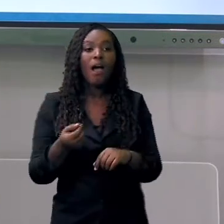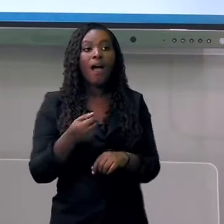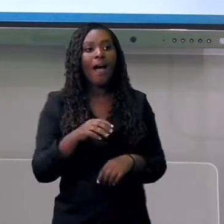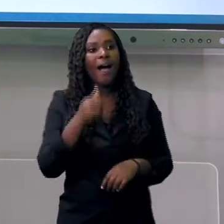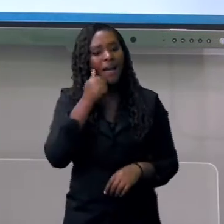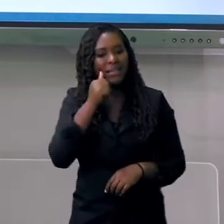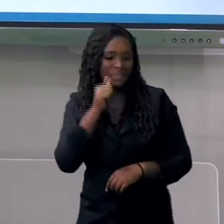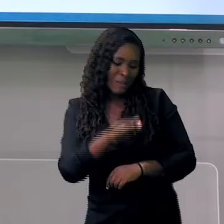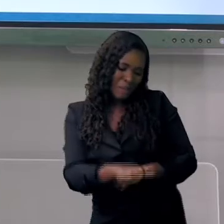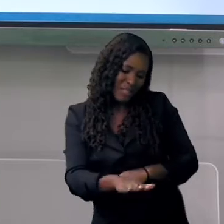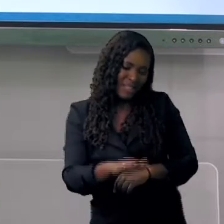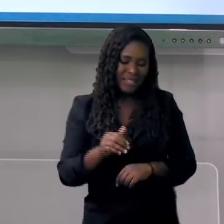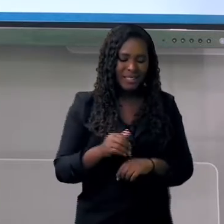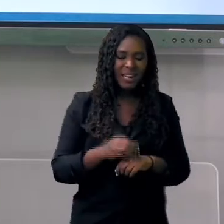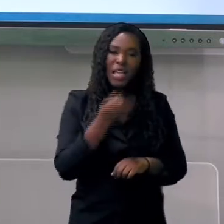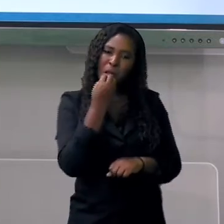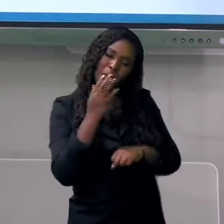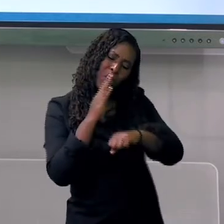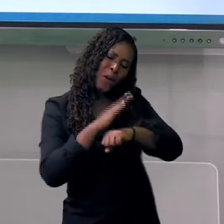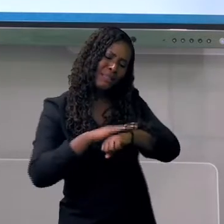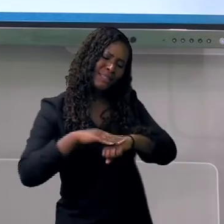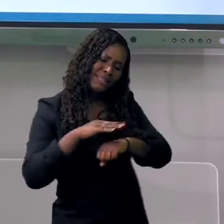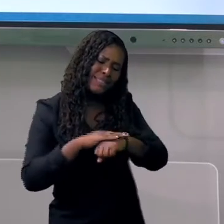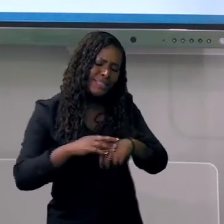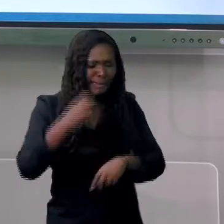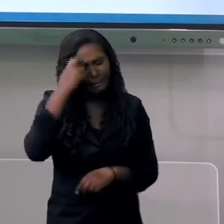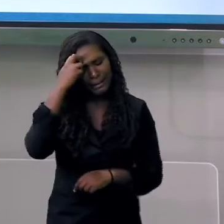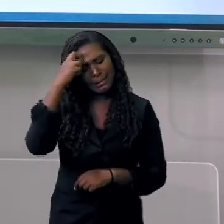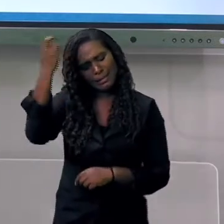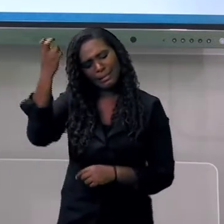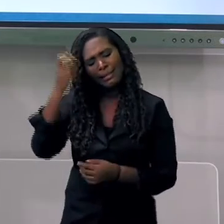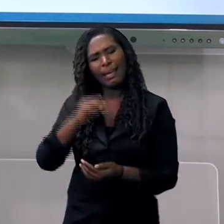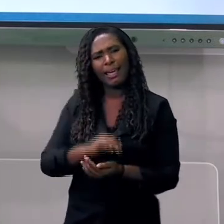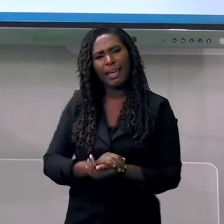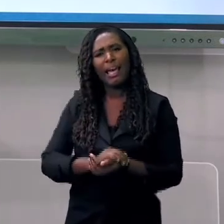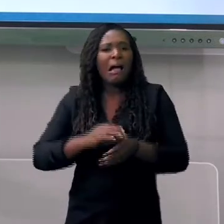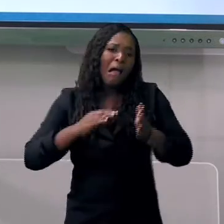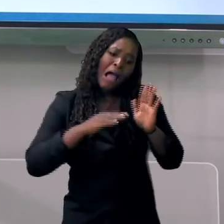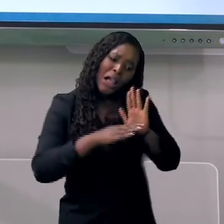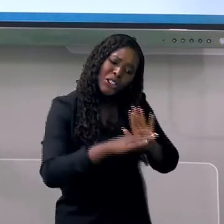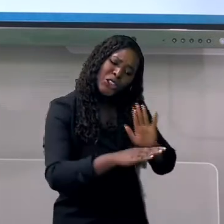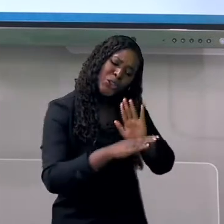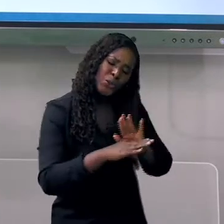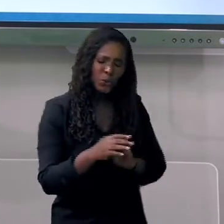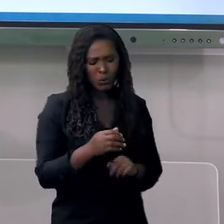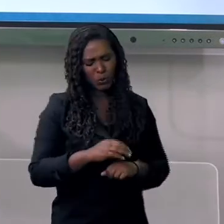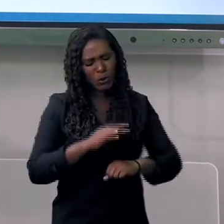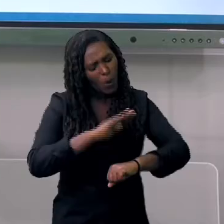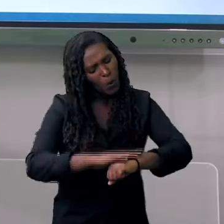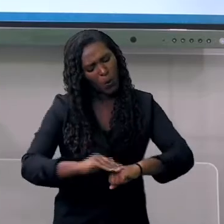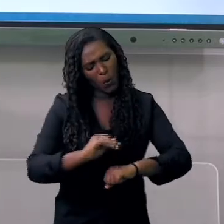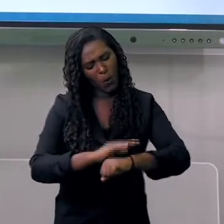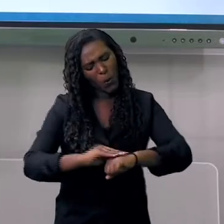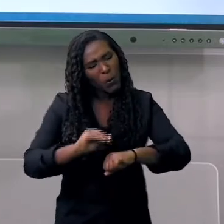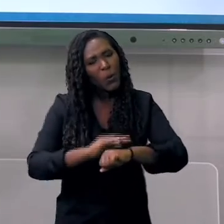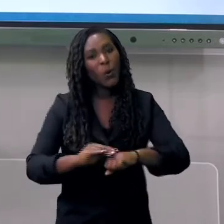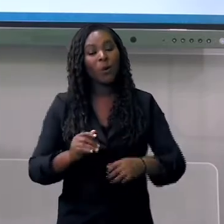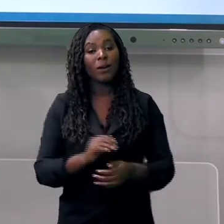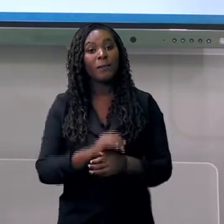muito inteligente, ela é muito prestativa, e se eles forem ditos